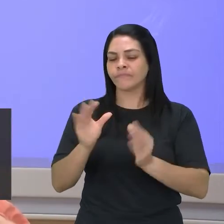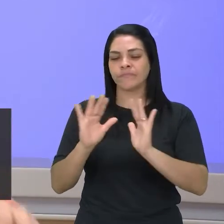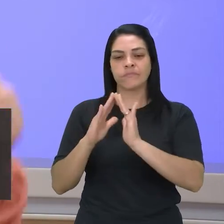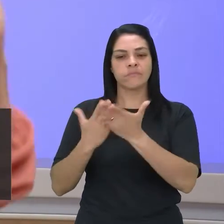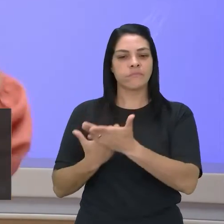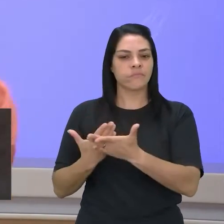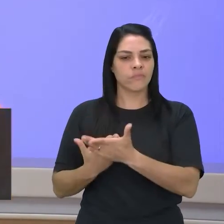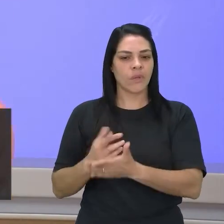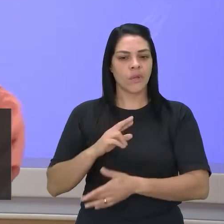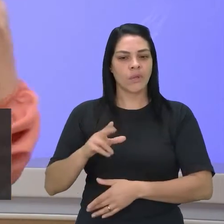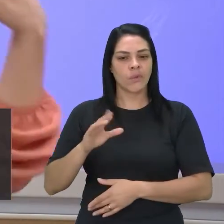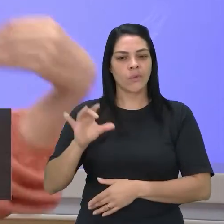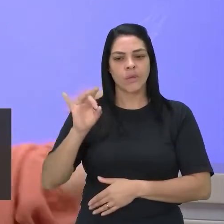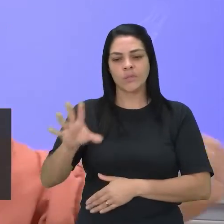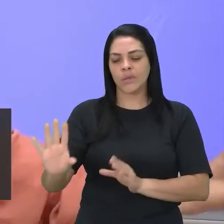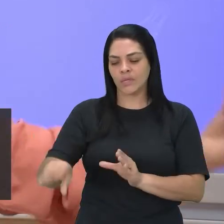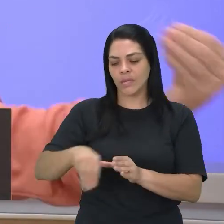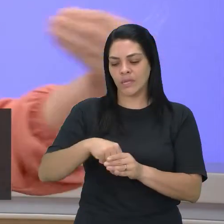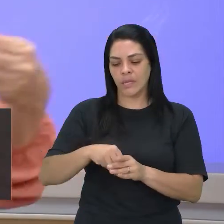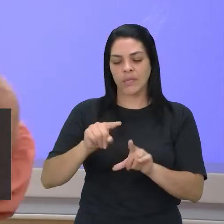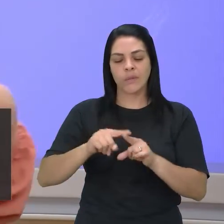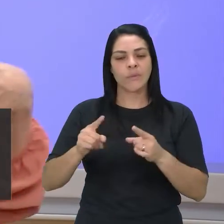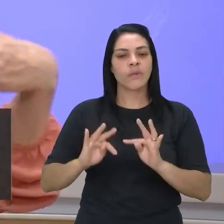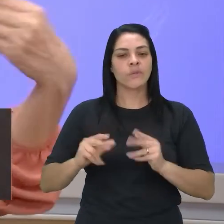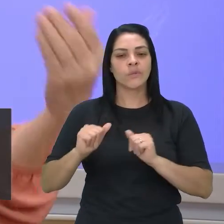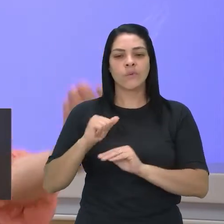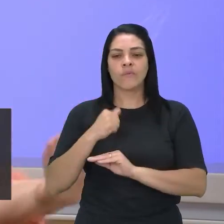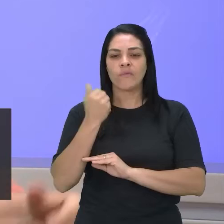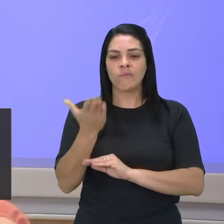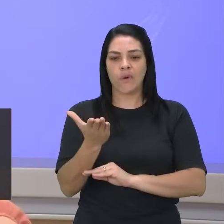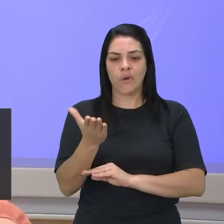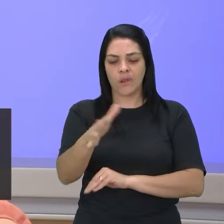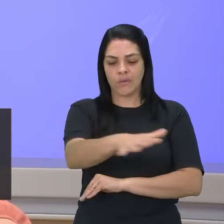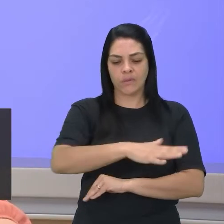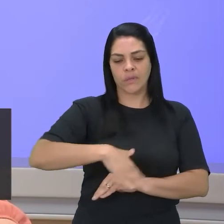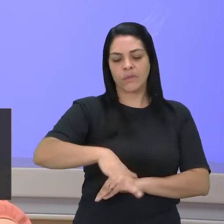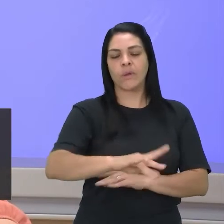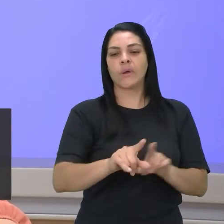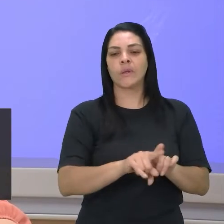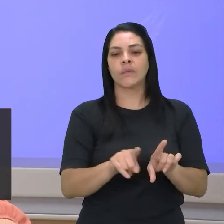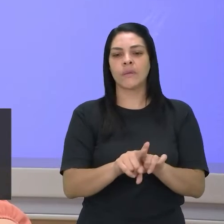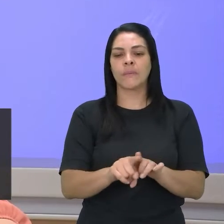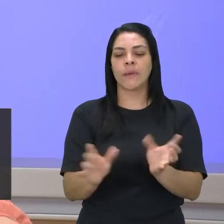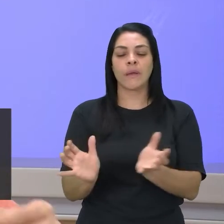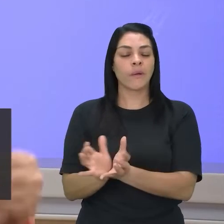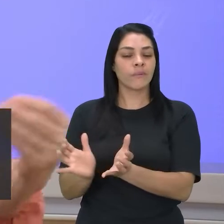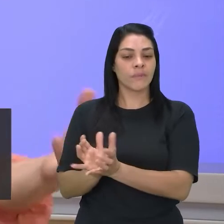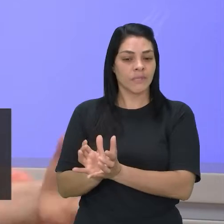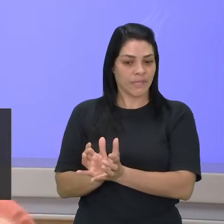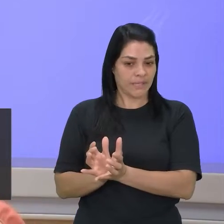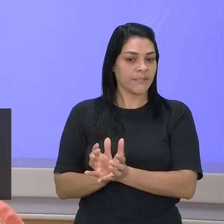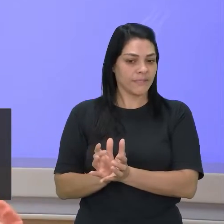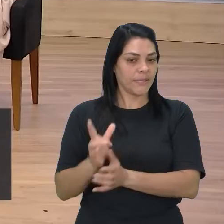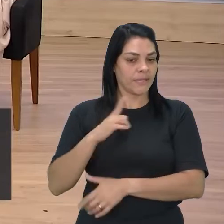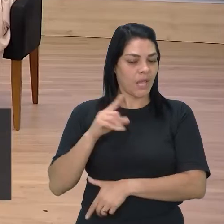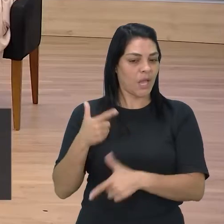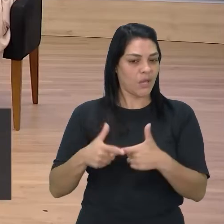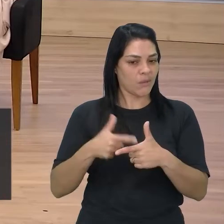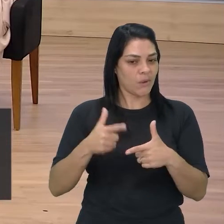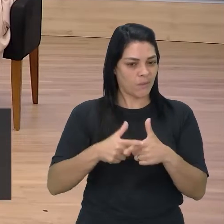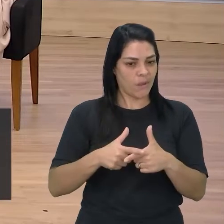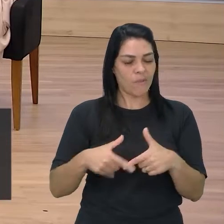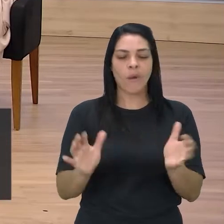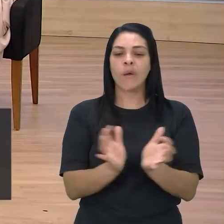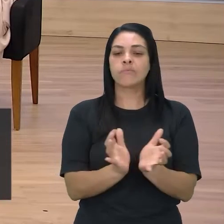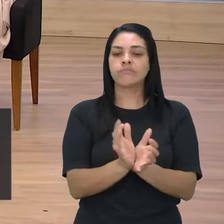Não somente o que está dentro, mas tudo que está fora. O território, né? Exatamente, a Sim. comunidade, passa os problemas que a